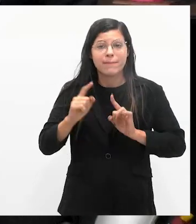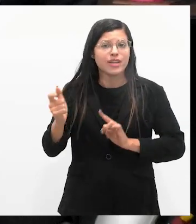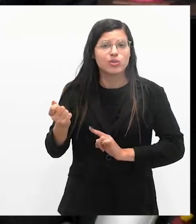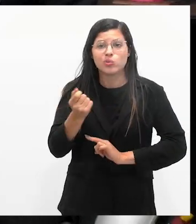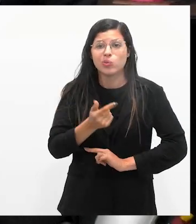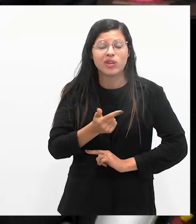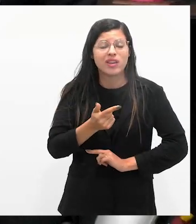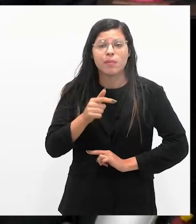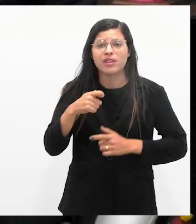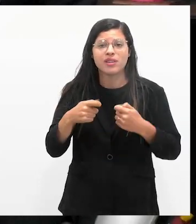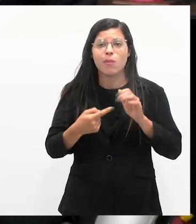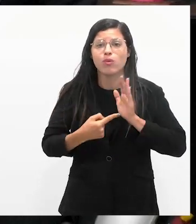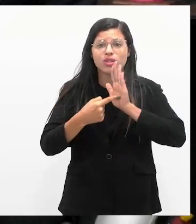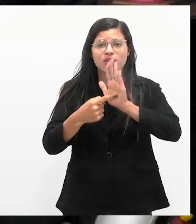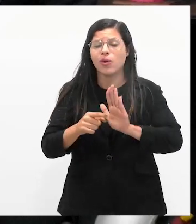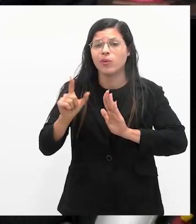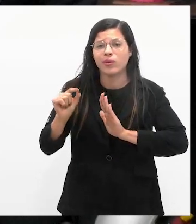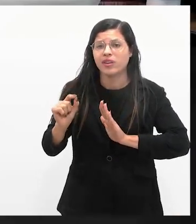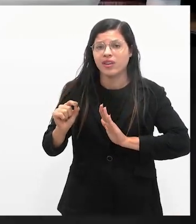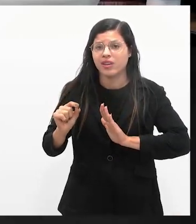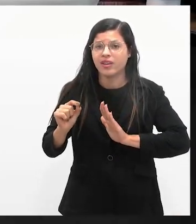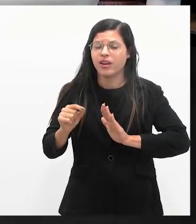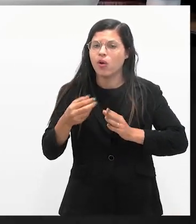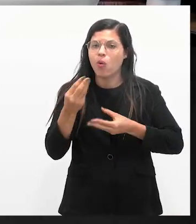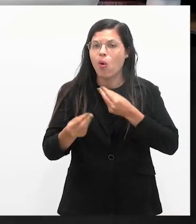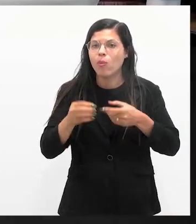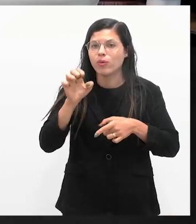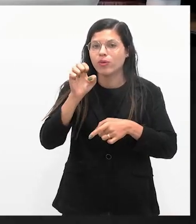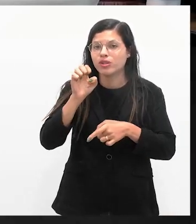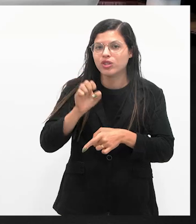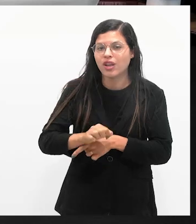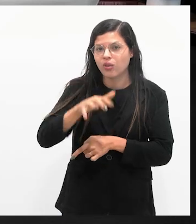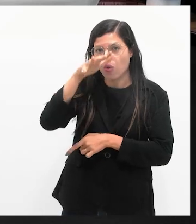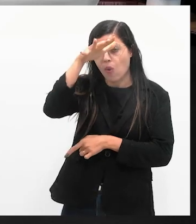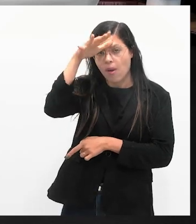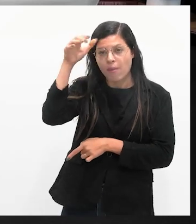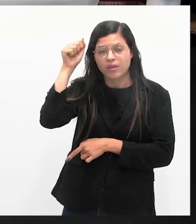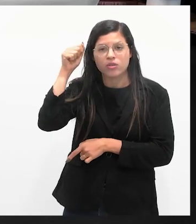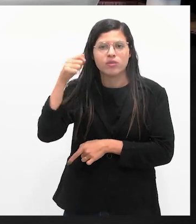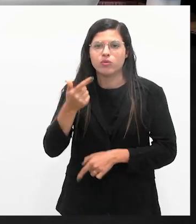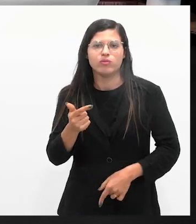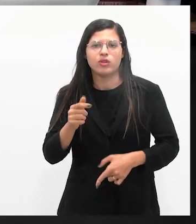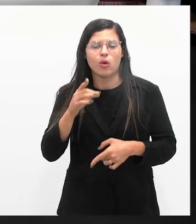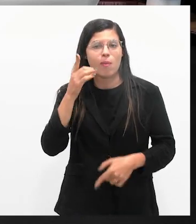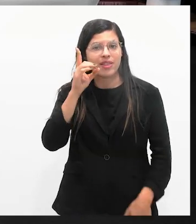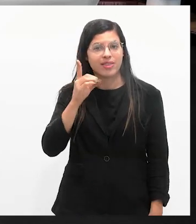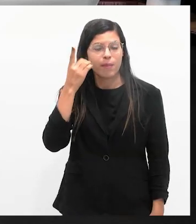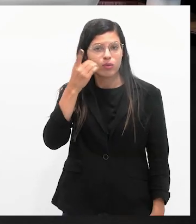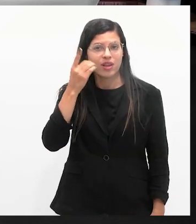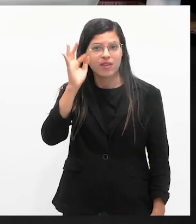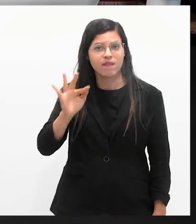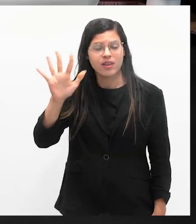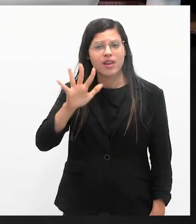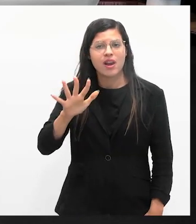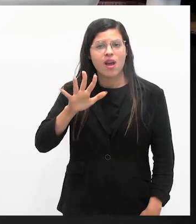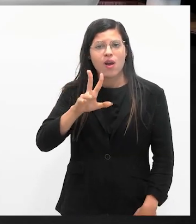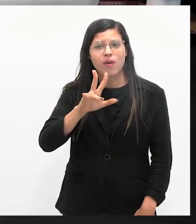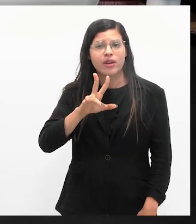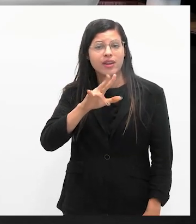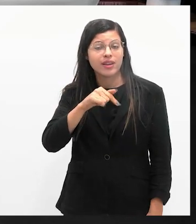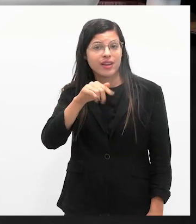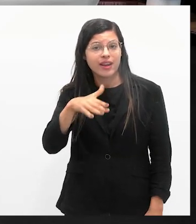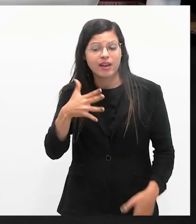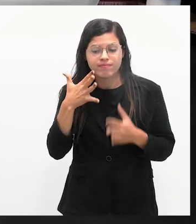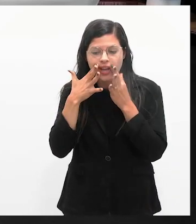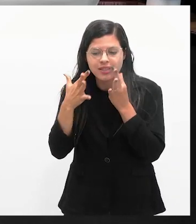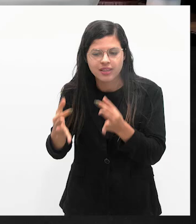Olha. Mas mais do que isso, Claudinha, a gente tem que mostrar assim, como é possível um estado como o Amazonas não ter uma deputada federal? Quem vai